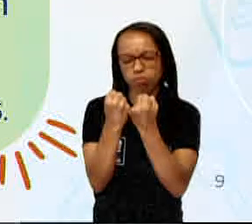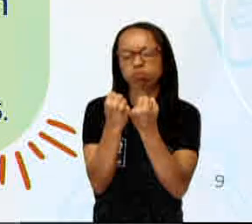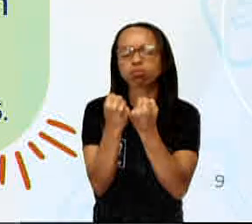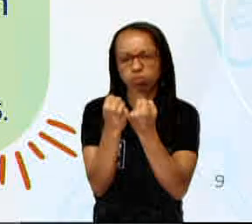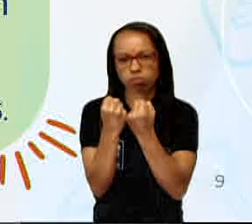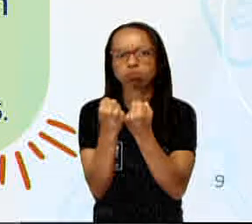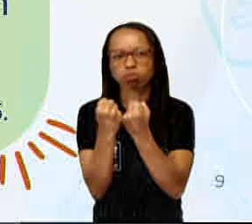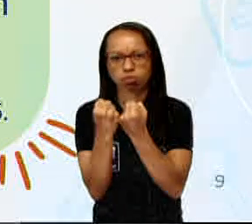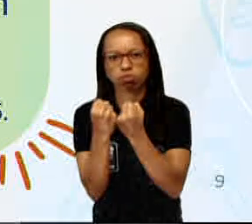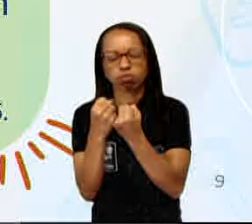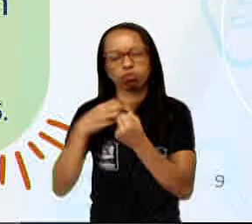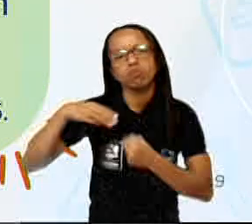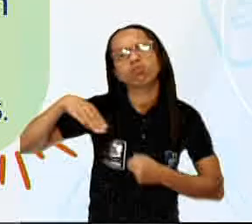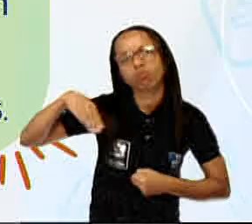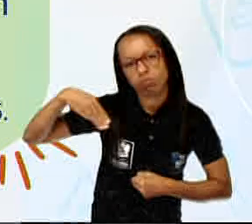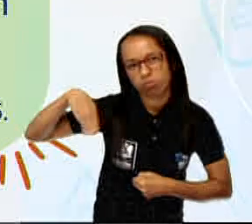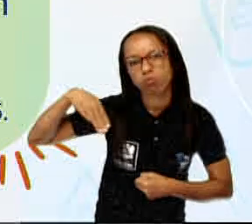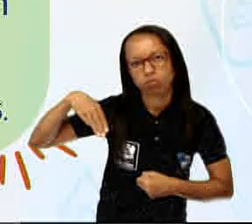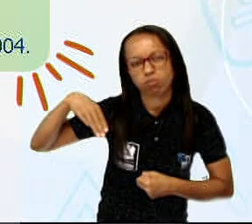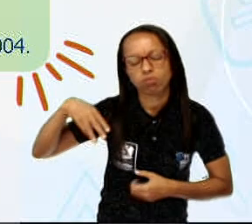Freire em Muribeca.